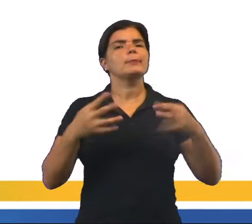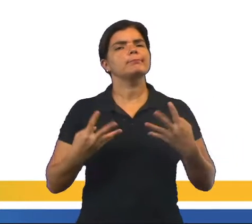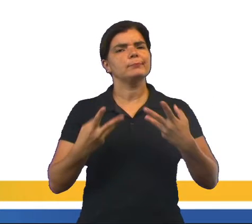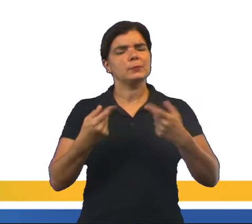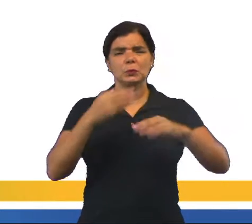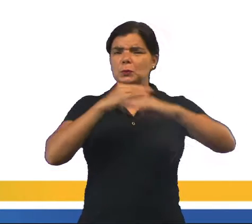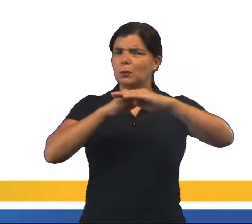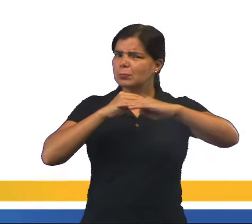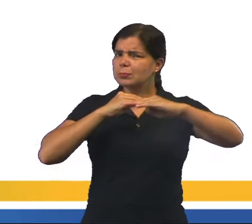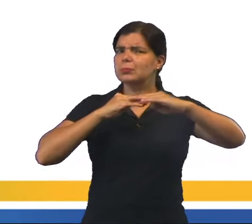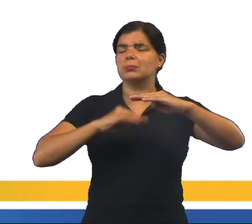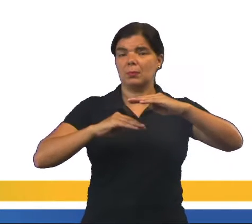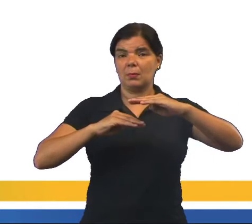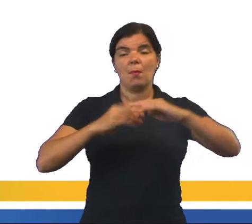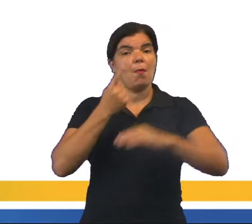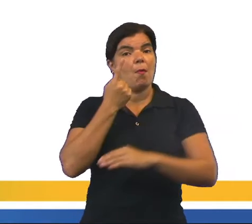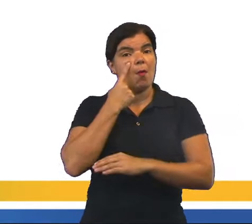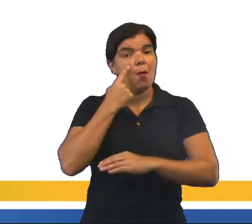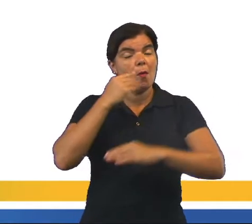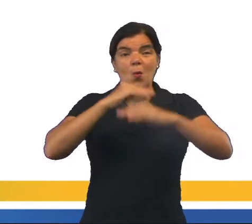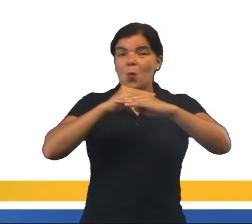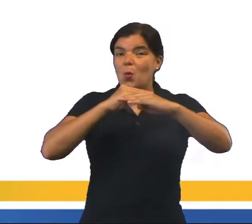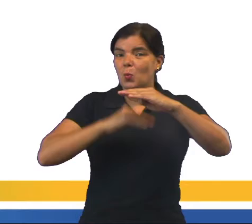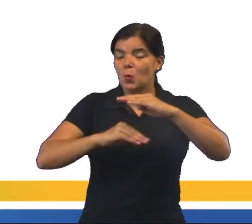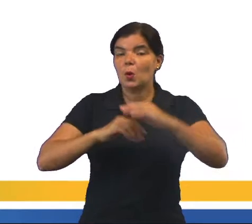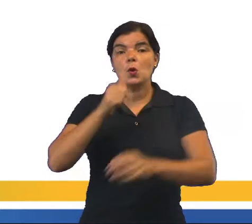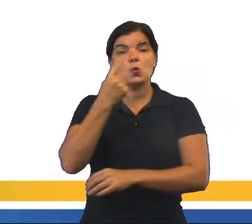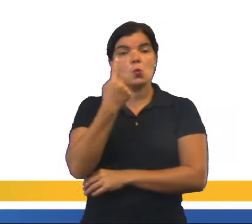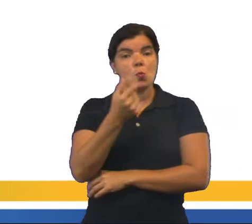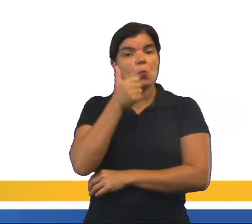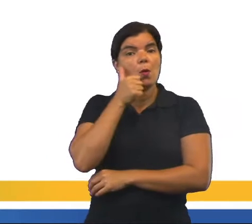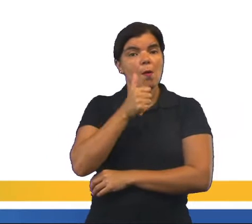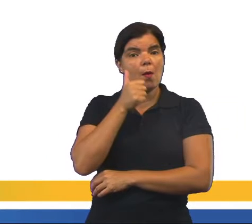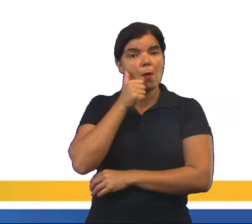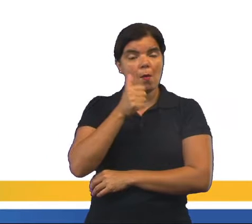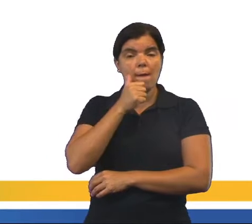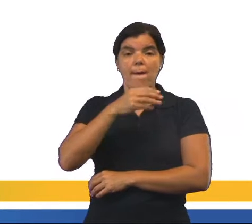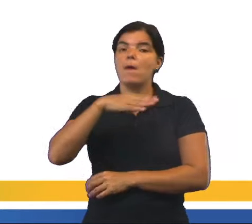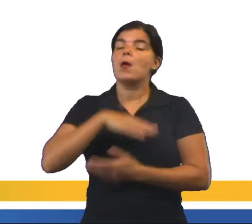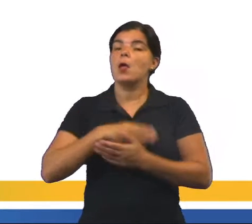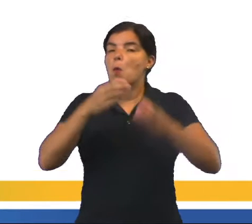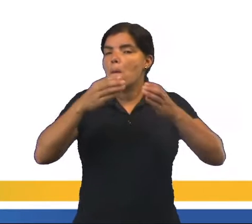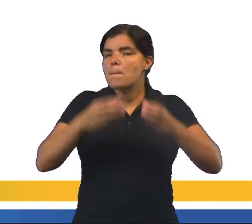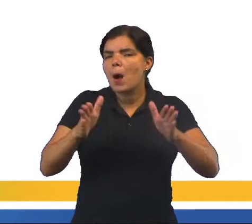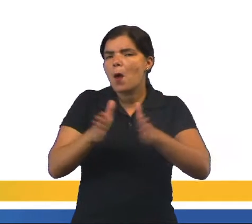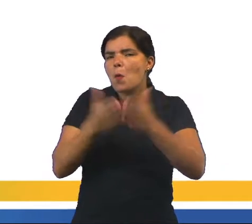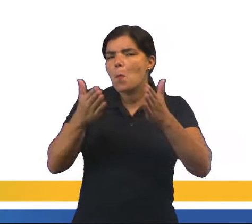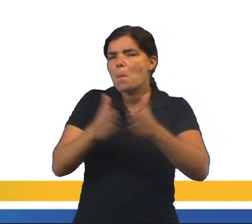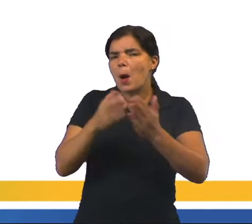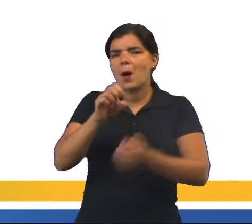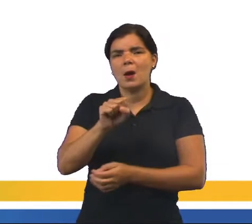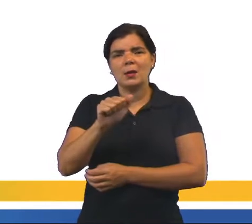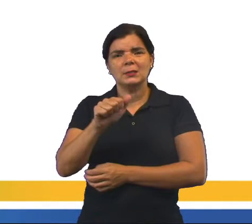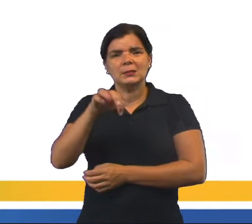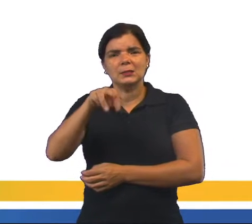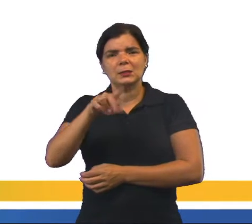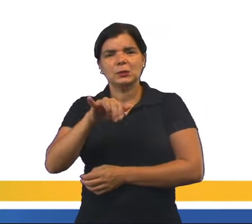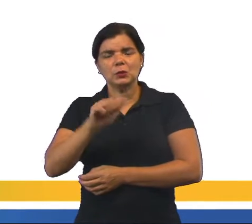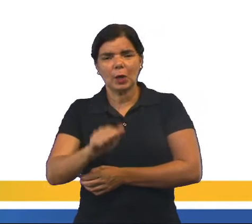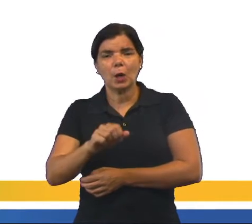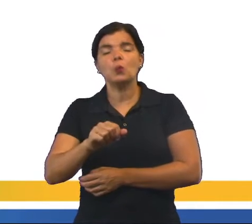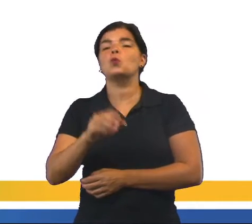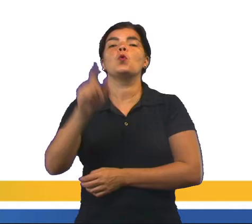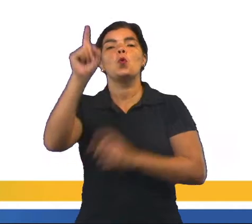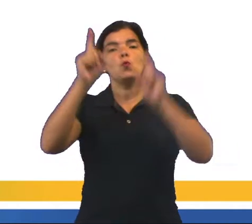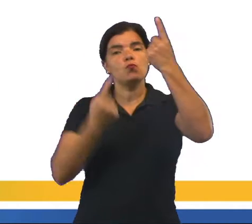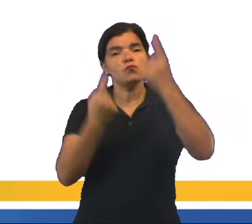tão desigual, olha o detalhe aí, que uma mulher em um bairro pobre de Santiago, a capital do Chile, de